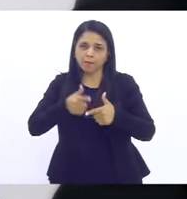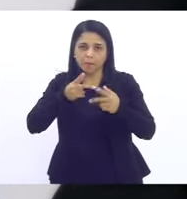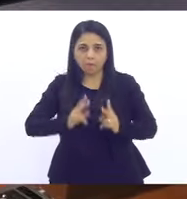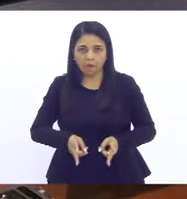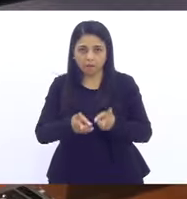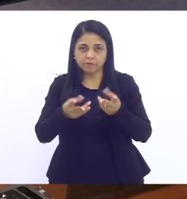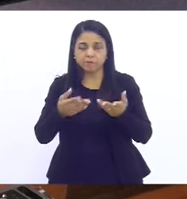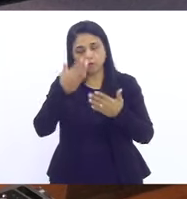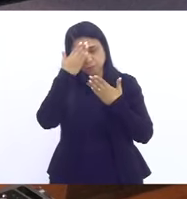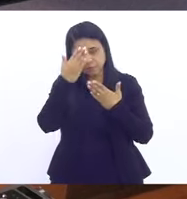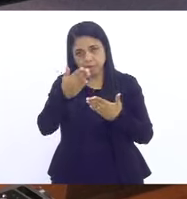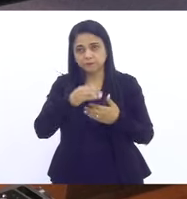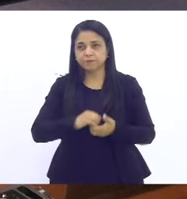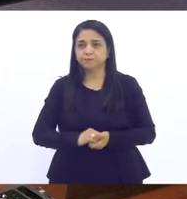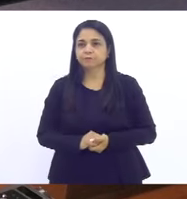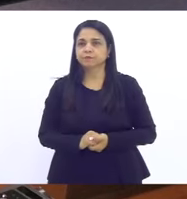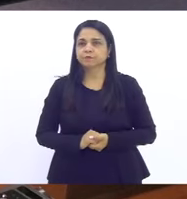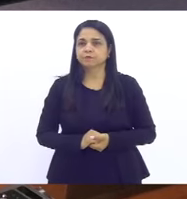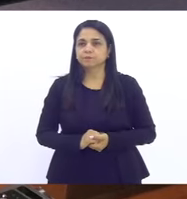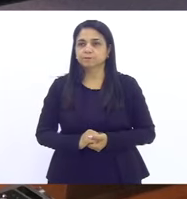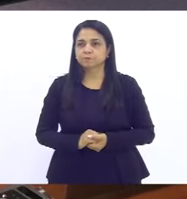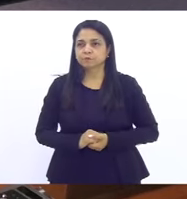obrigado.